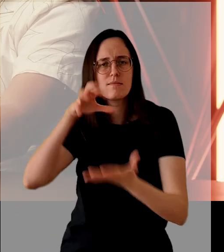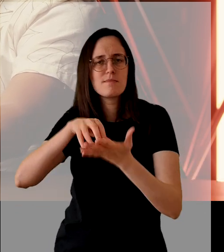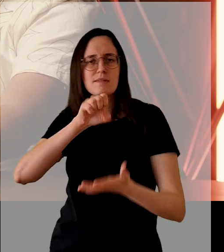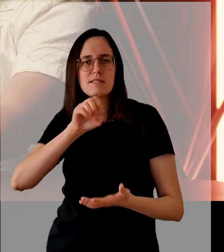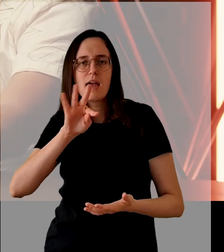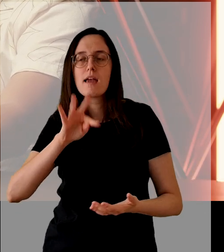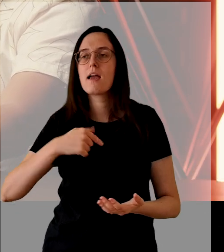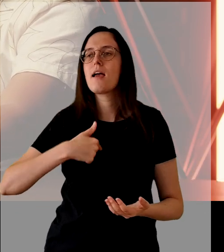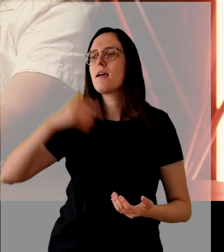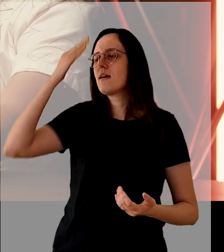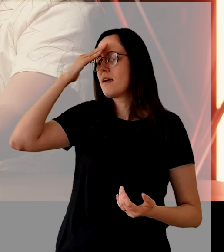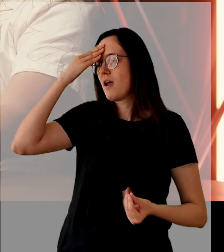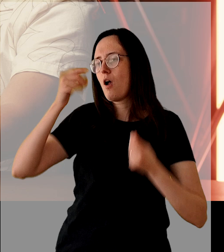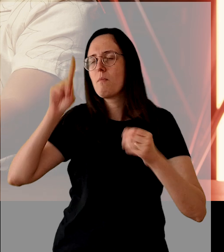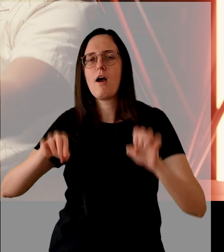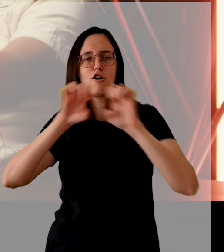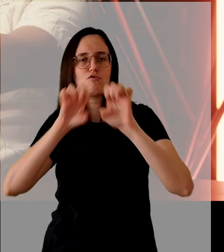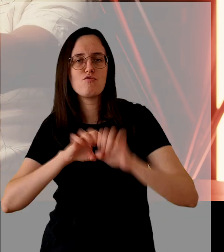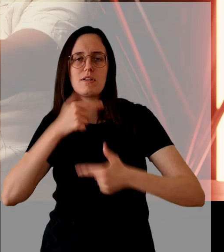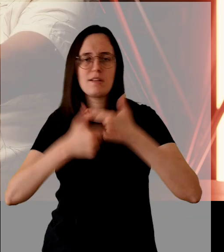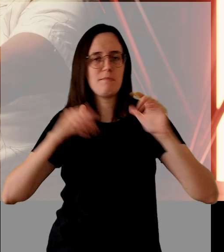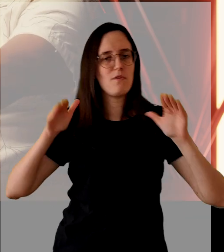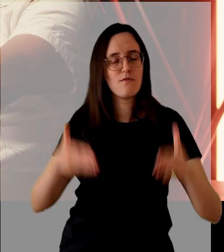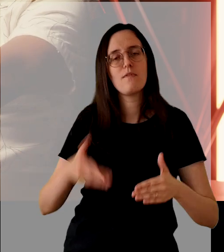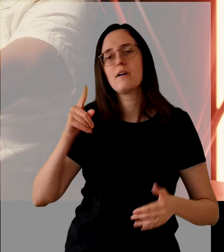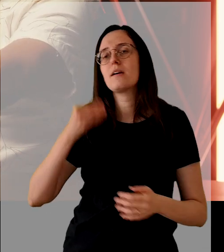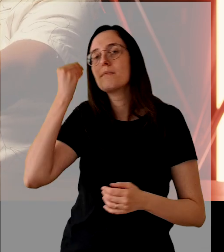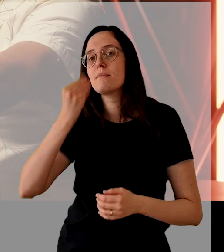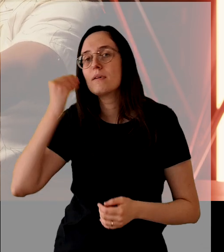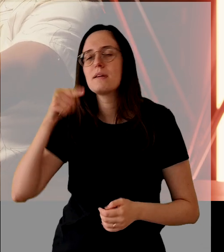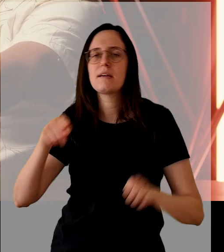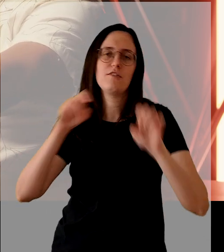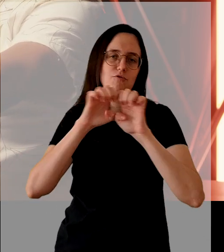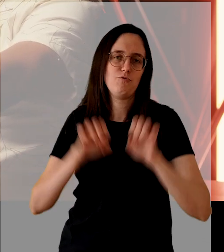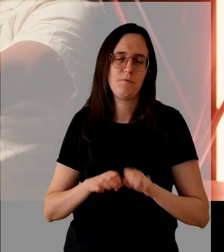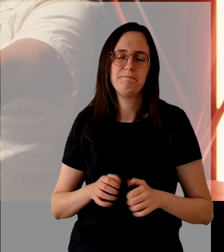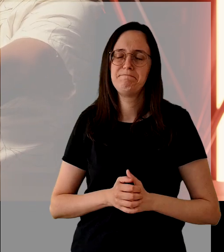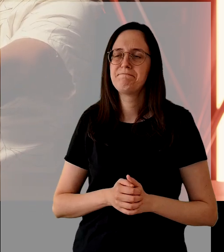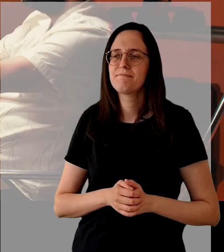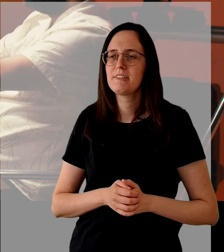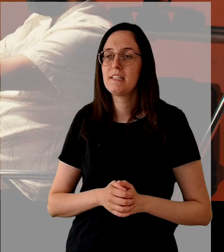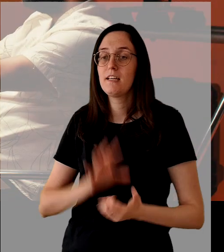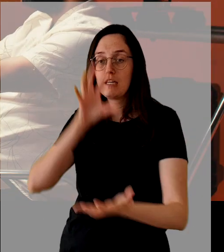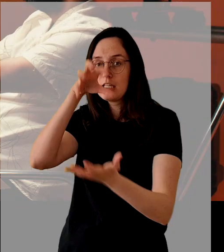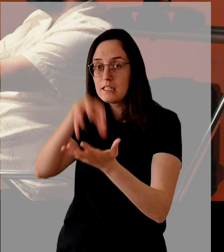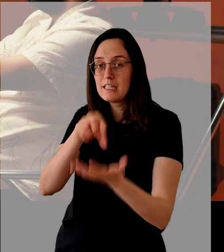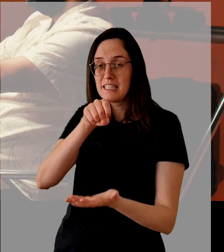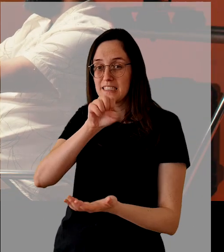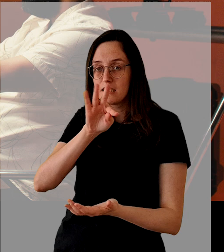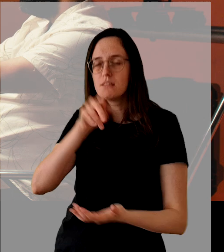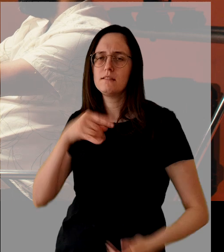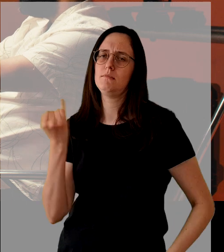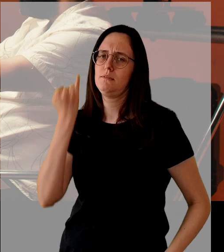entende muito dessa estrutura de trabalho na vivência dessa estrutura de trabalho. Né? E cancha de set